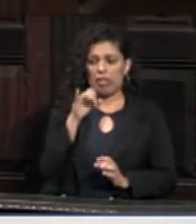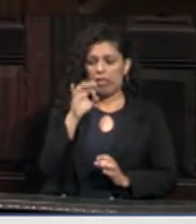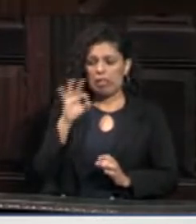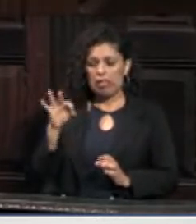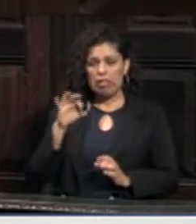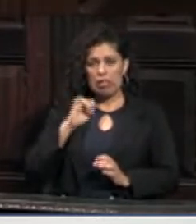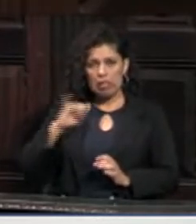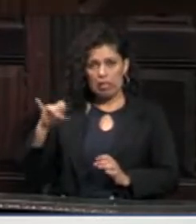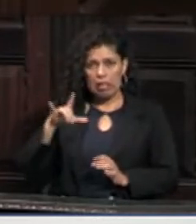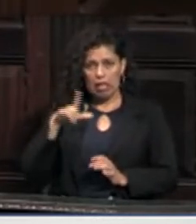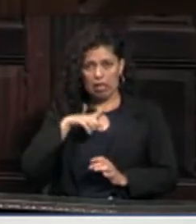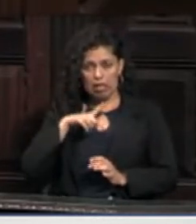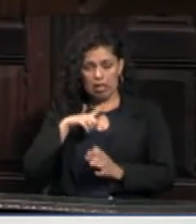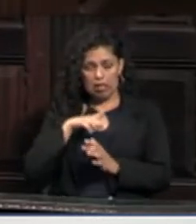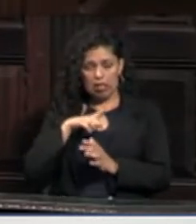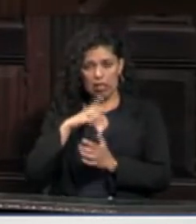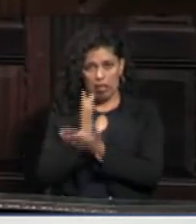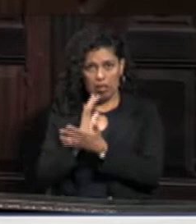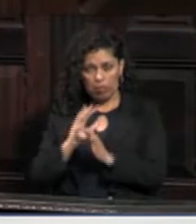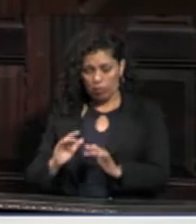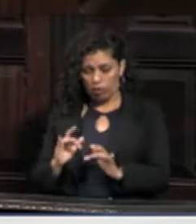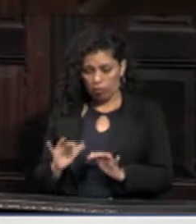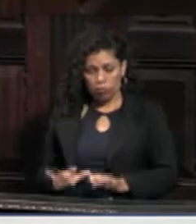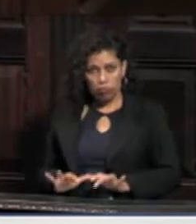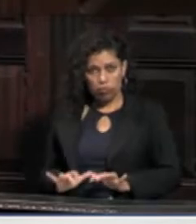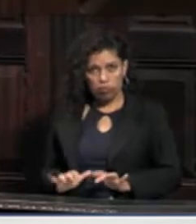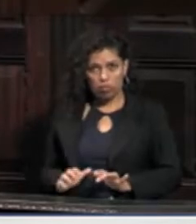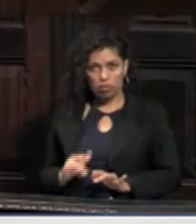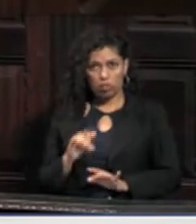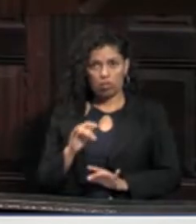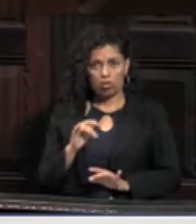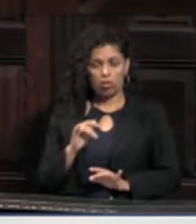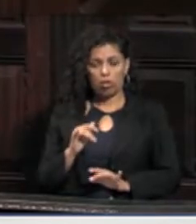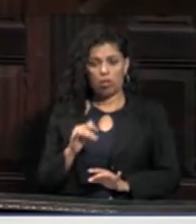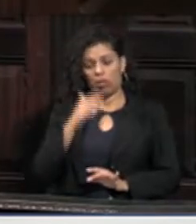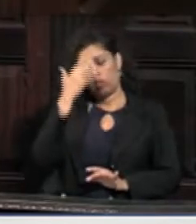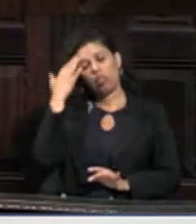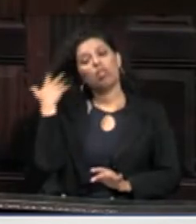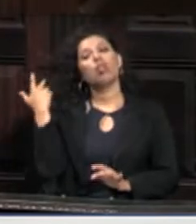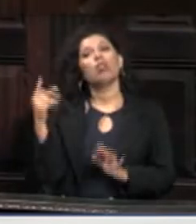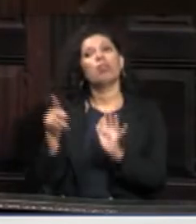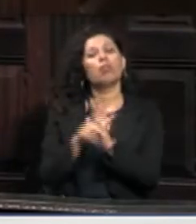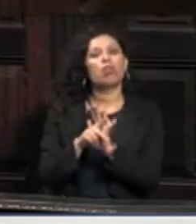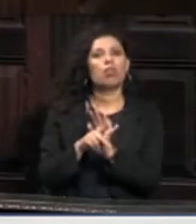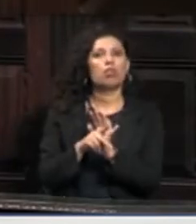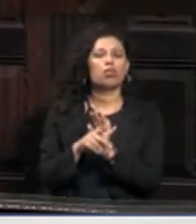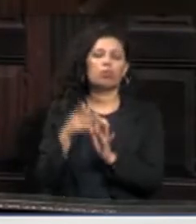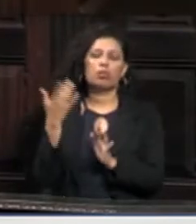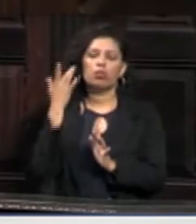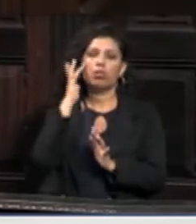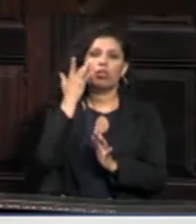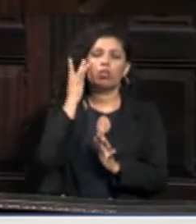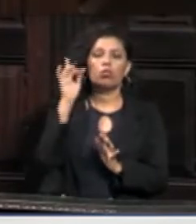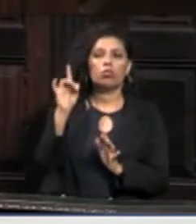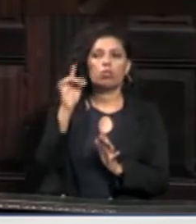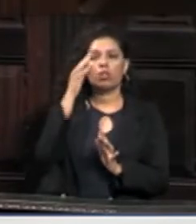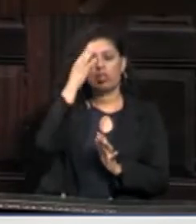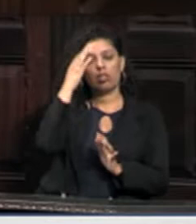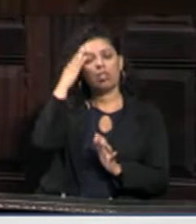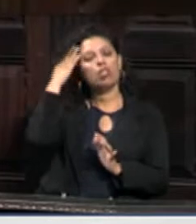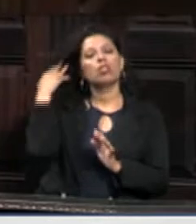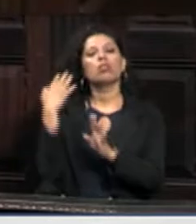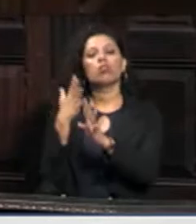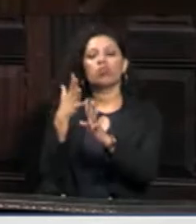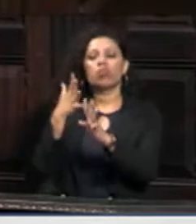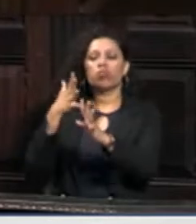5 horas da manhã, mas a diferença é que pelo menos vai se encontrar aí a transparência, porque essas pessoas estarão